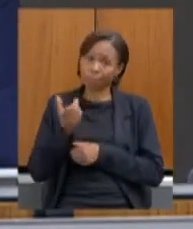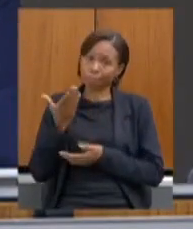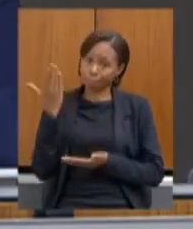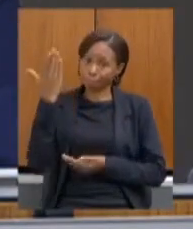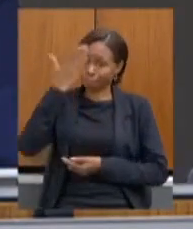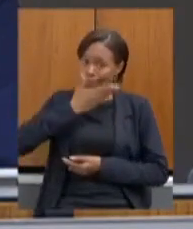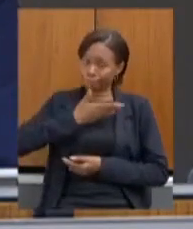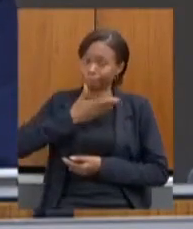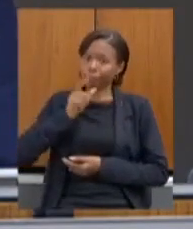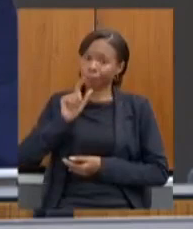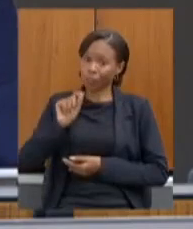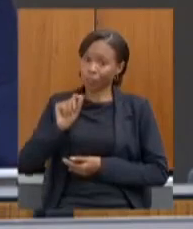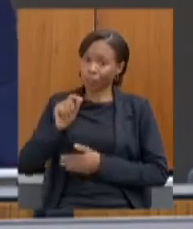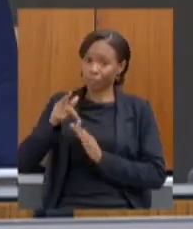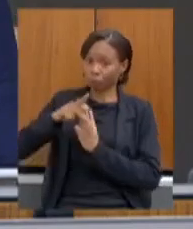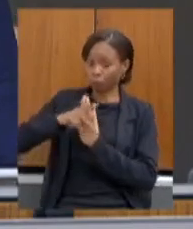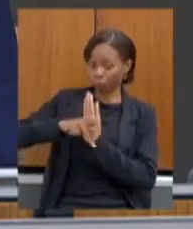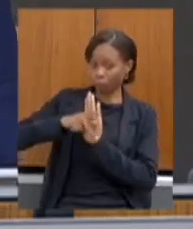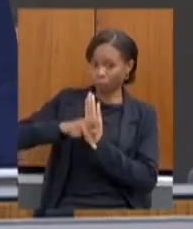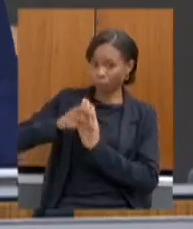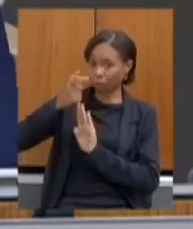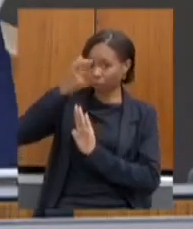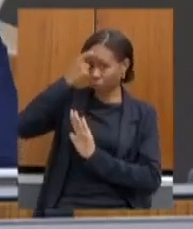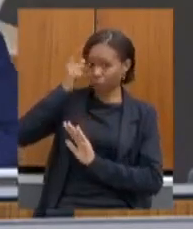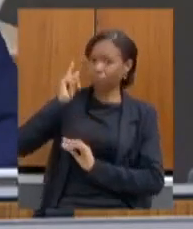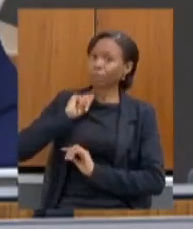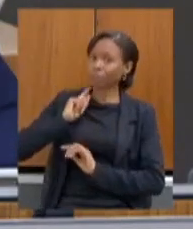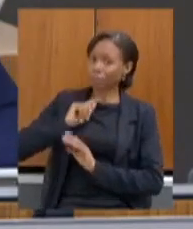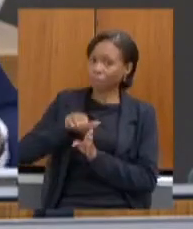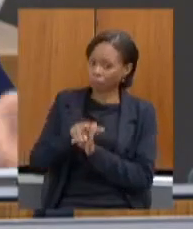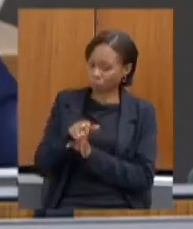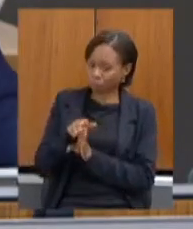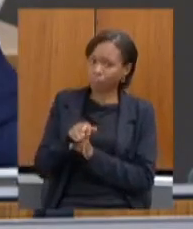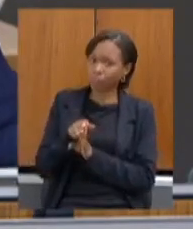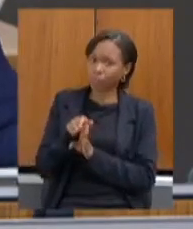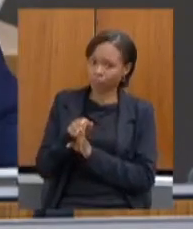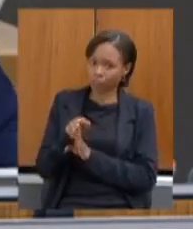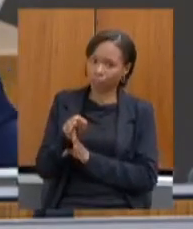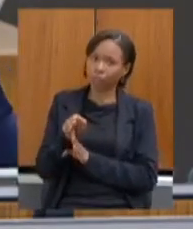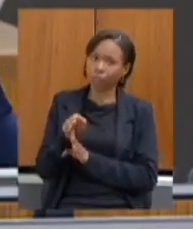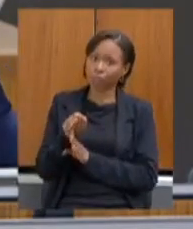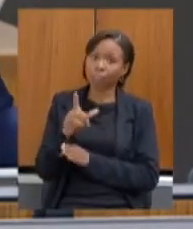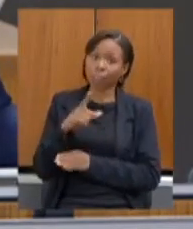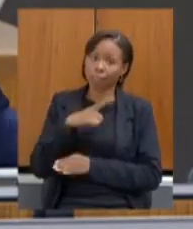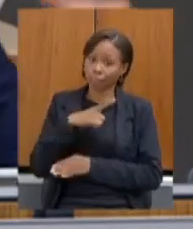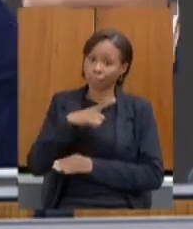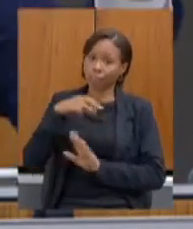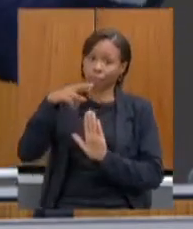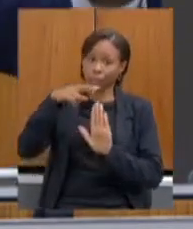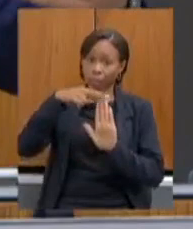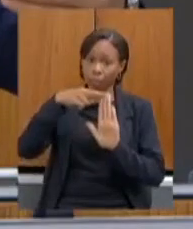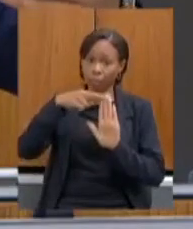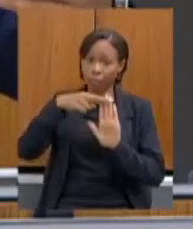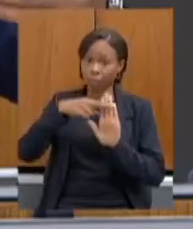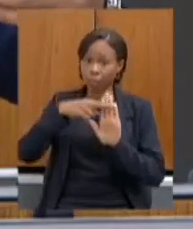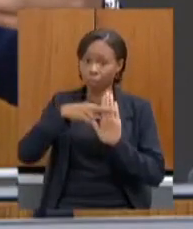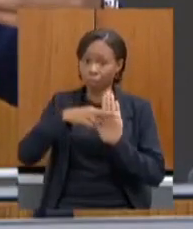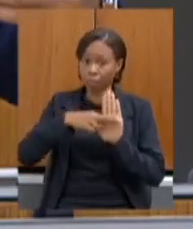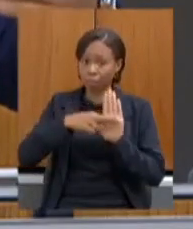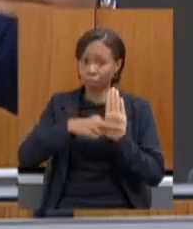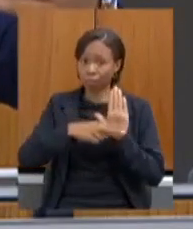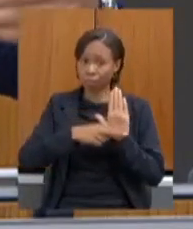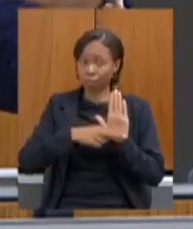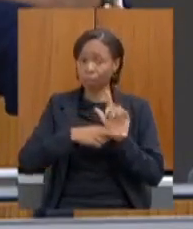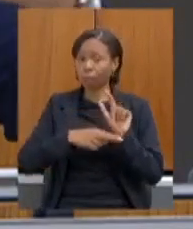guia suas atitudes em relação à pandemia, nós temos regras para progressão para ondas mais